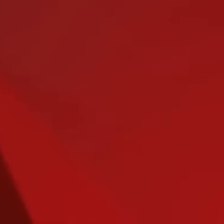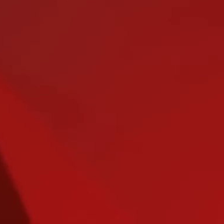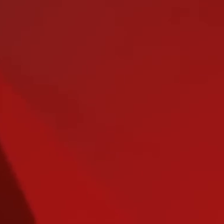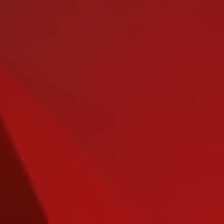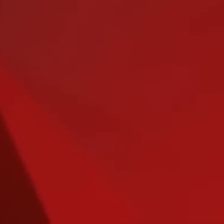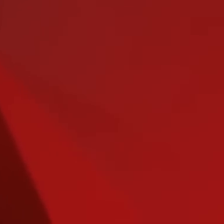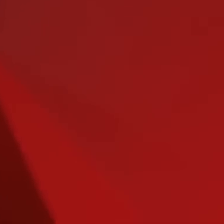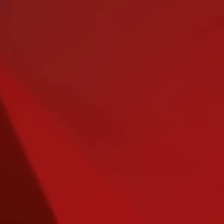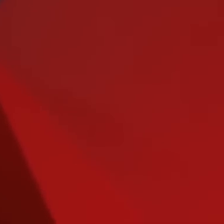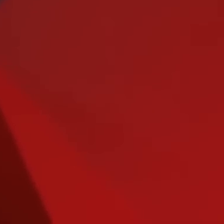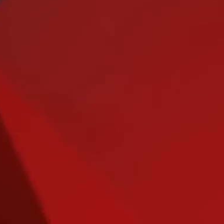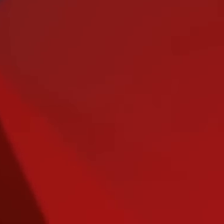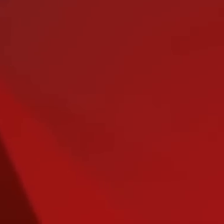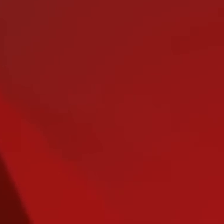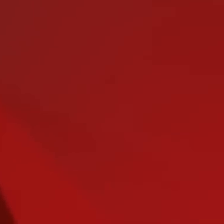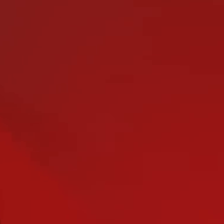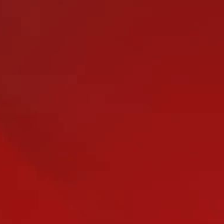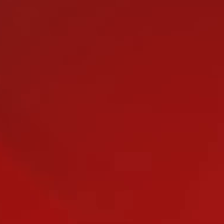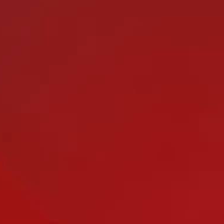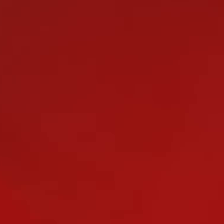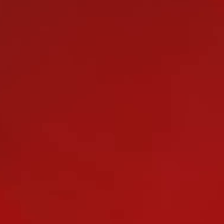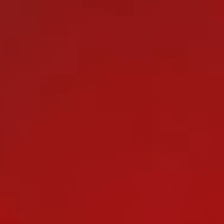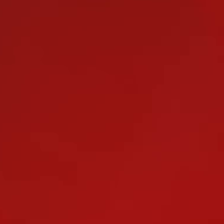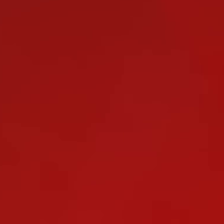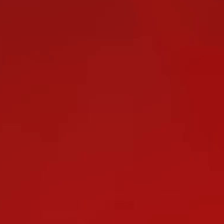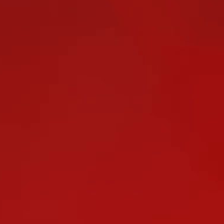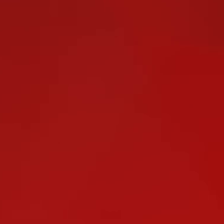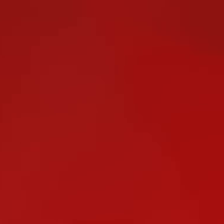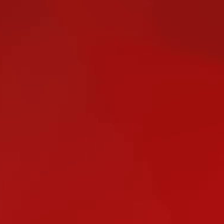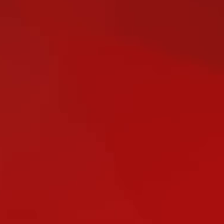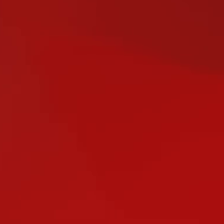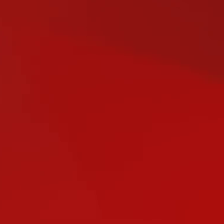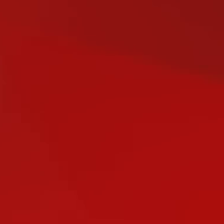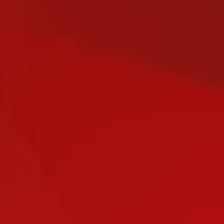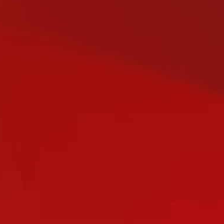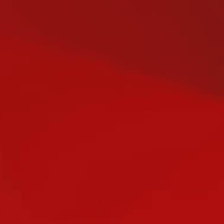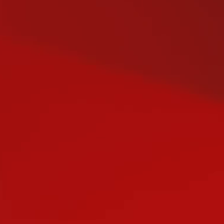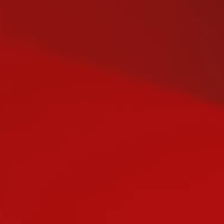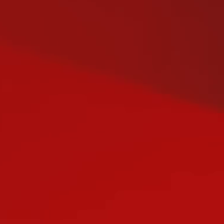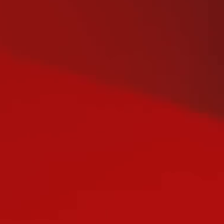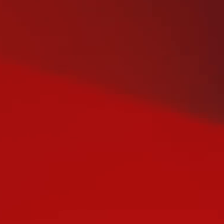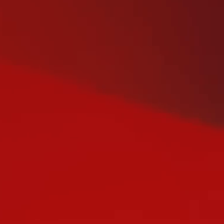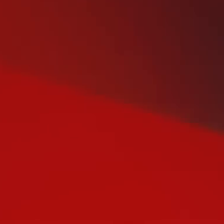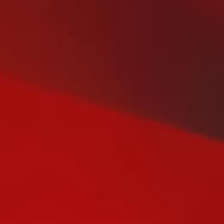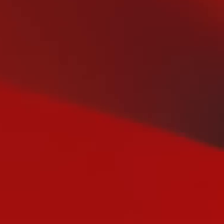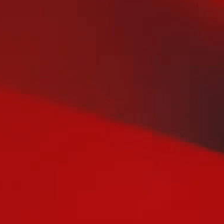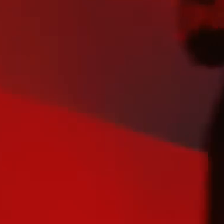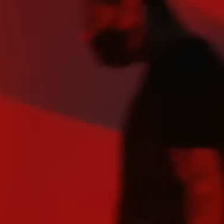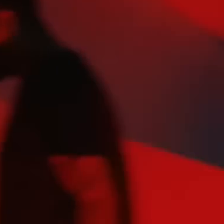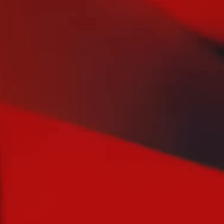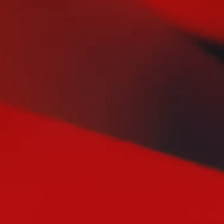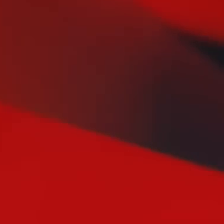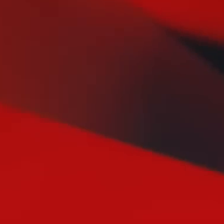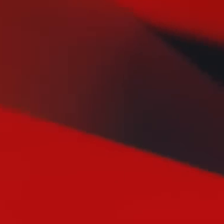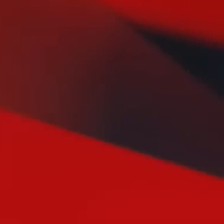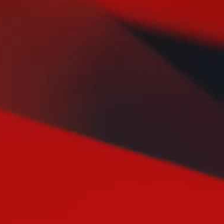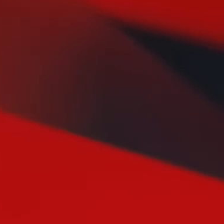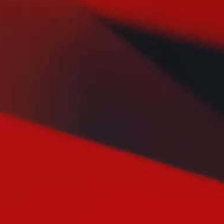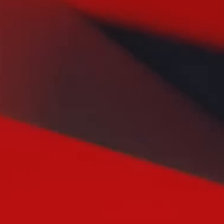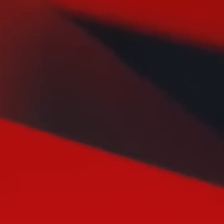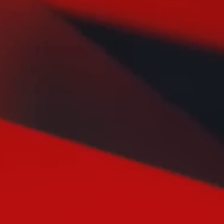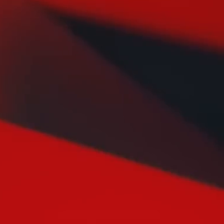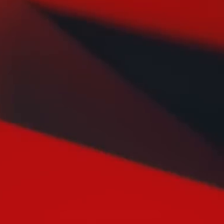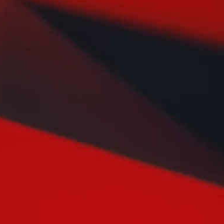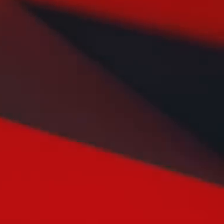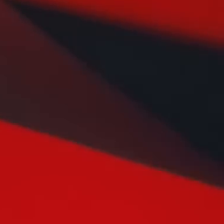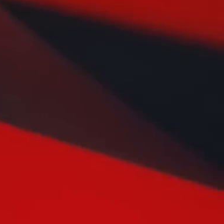Senhor. Vem, Espírito Santo, vem, vem. Precisamos de algo novo, precisamos de um tempo novo, Pai. Nós